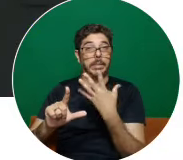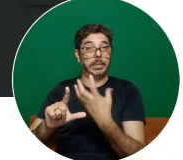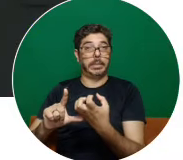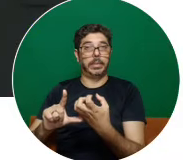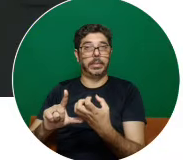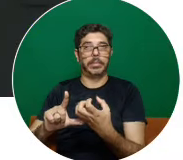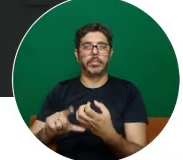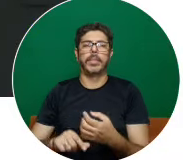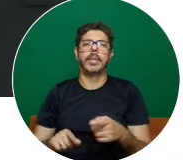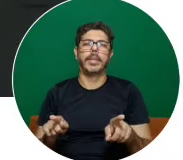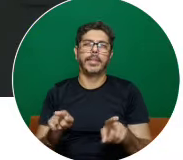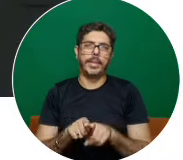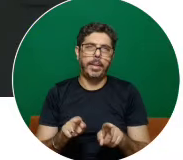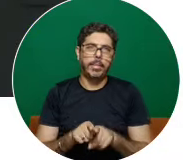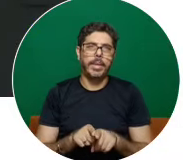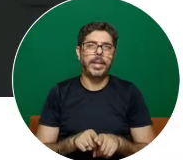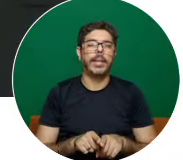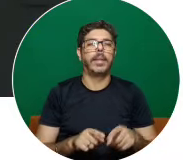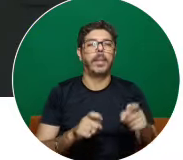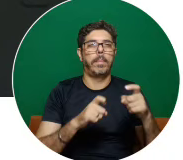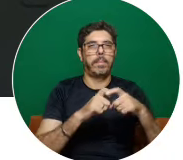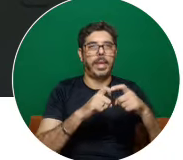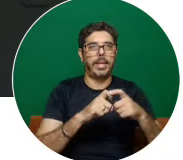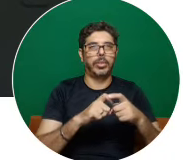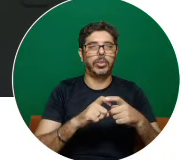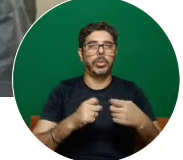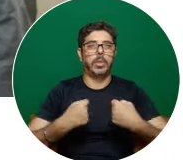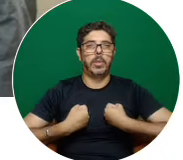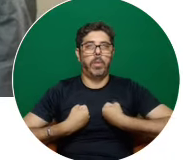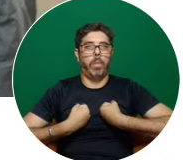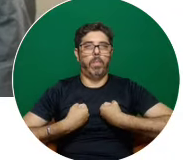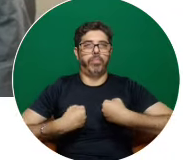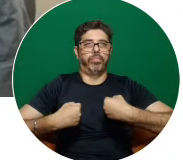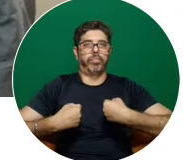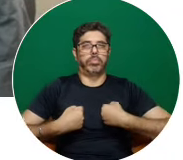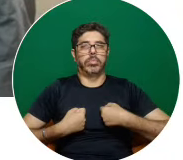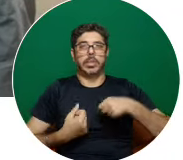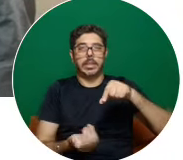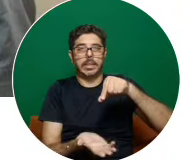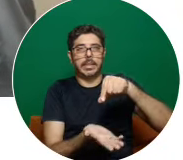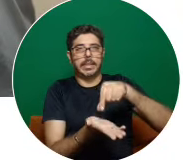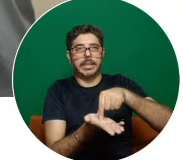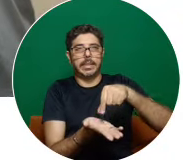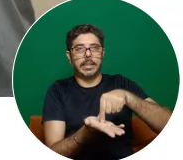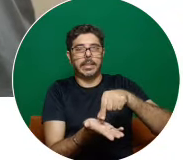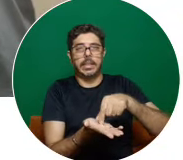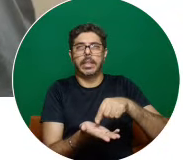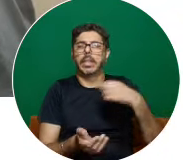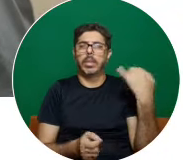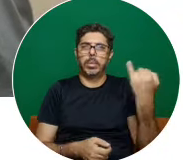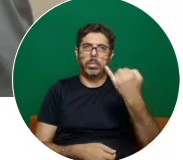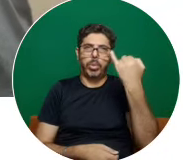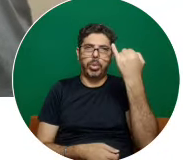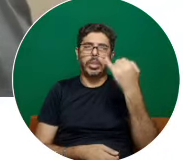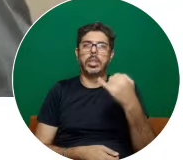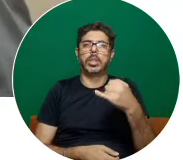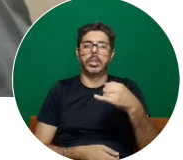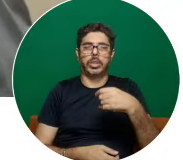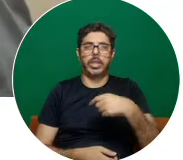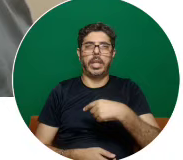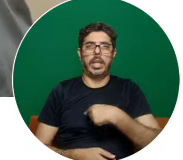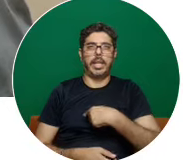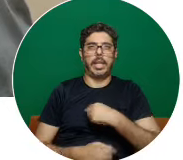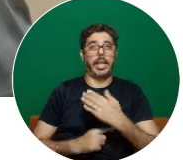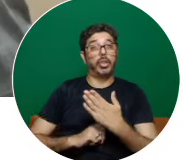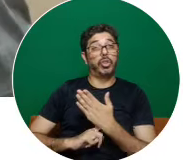importante aplicação médica dos capacitores é o desfibrilador, um aparelho importante que oferece um estímulo elétrico ao coração em caso